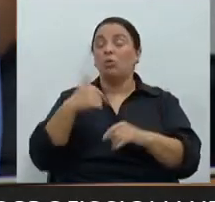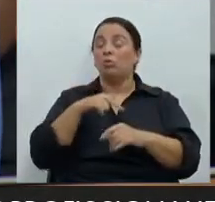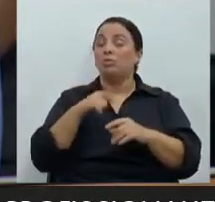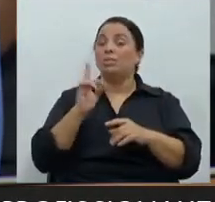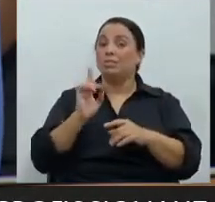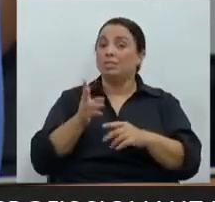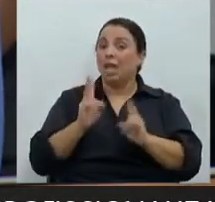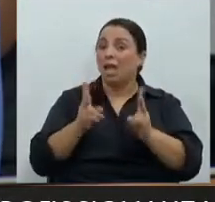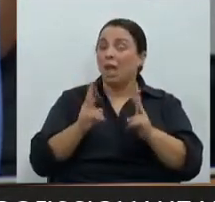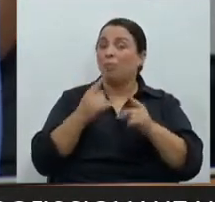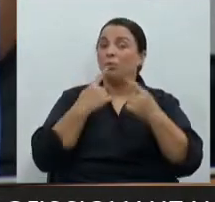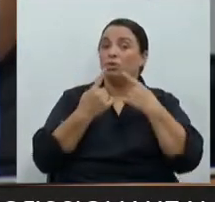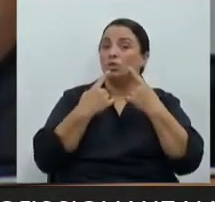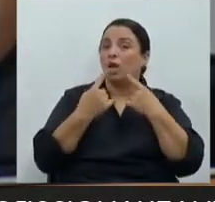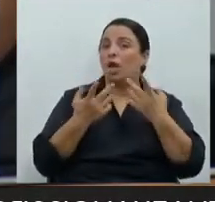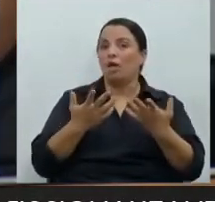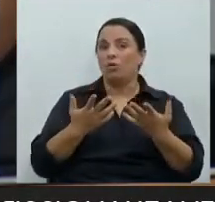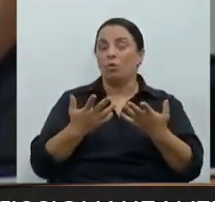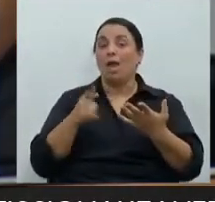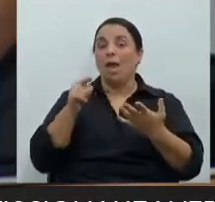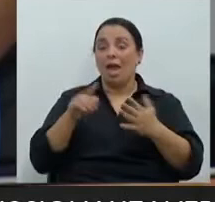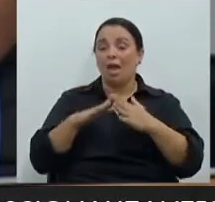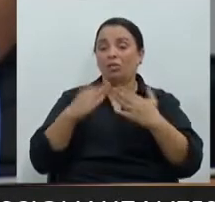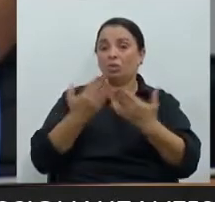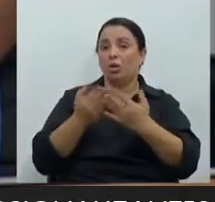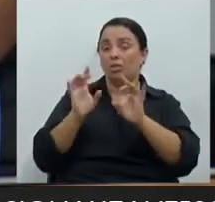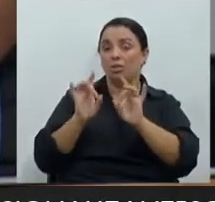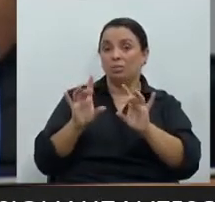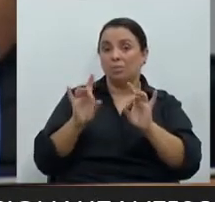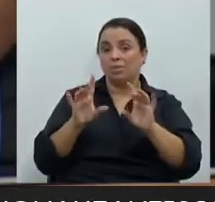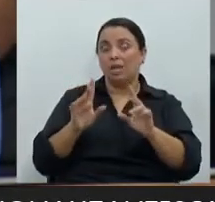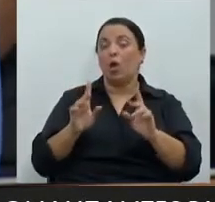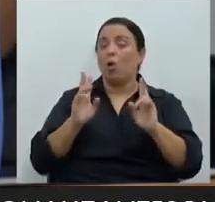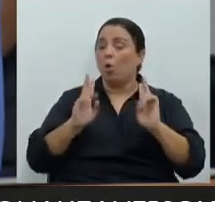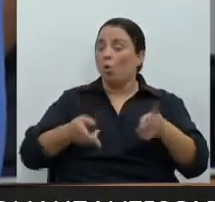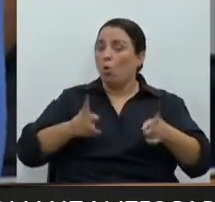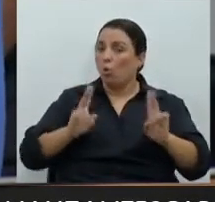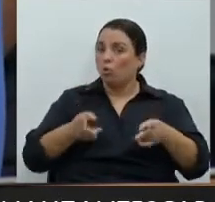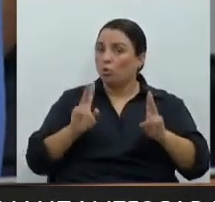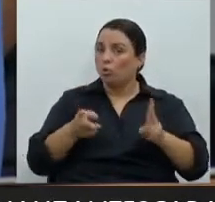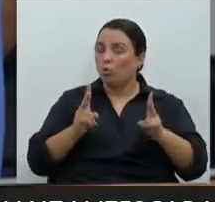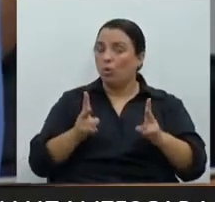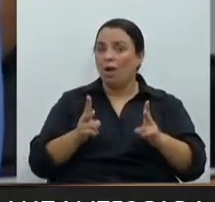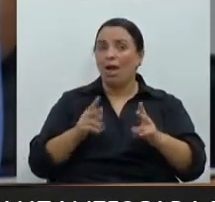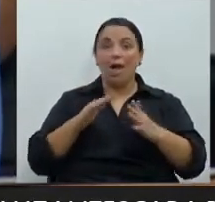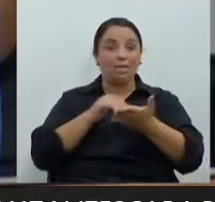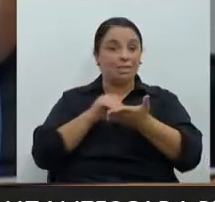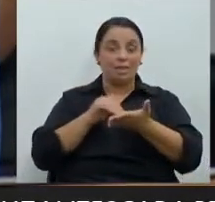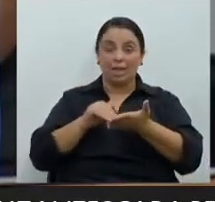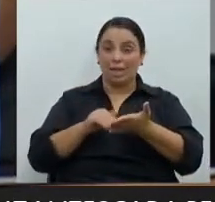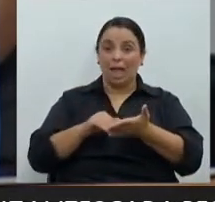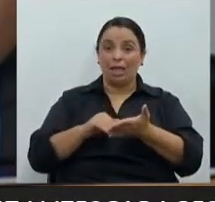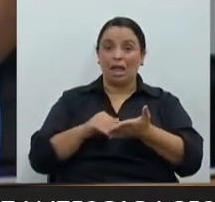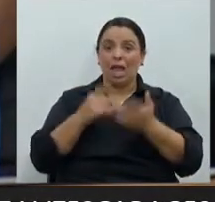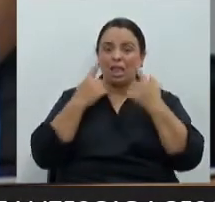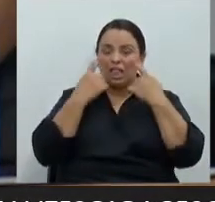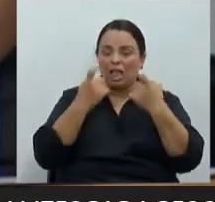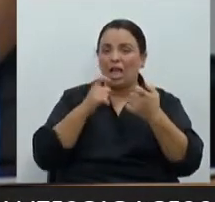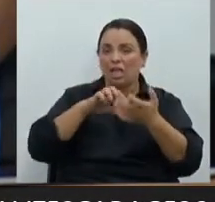A permanência da escola especial, a secretaria não tem nenhuma intenção de fechar escola